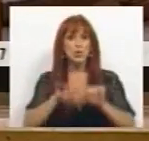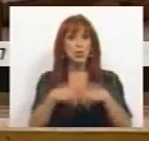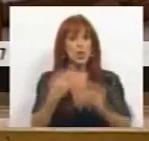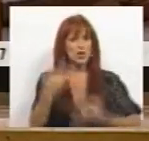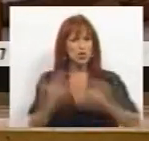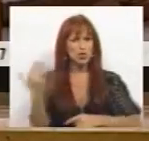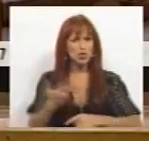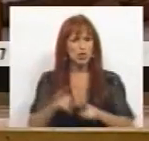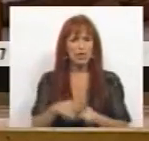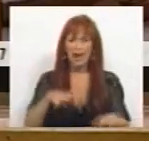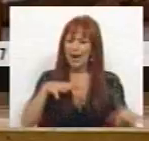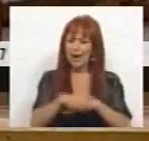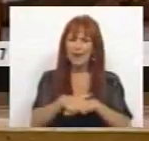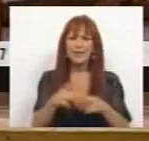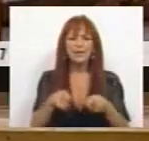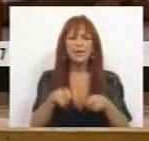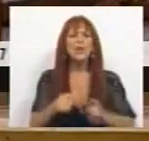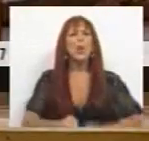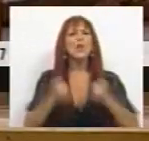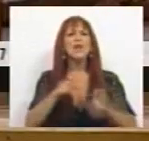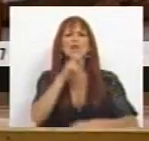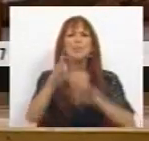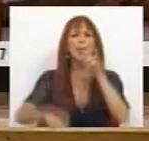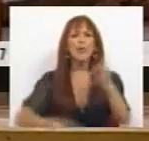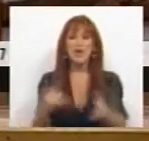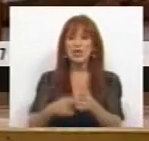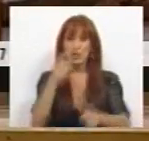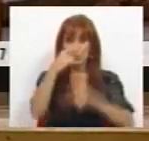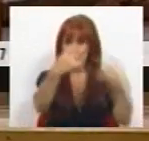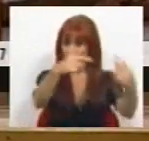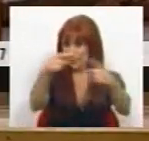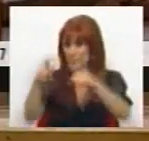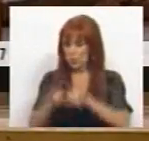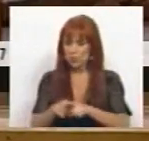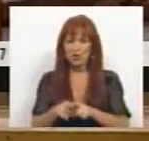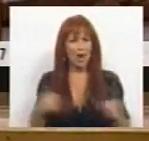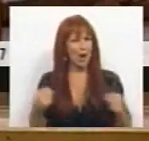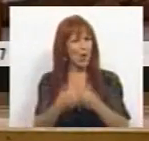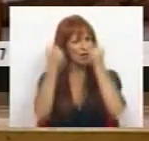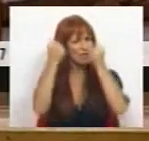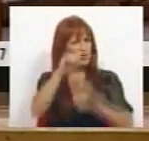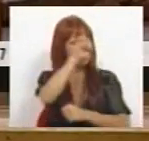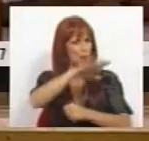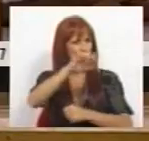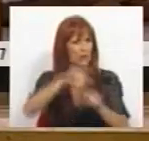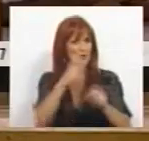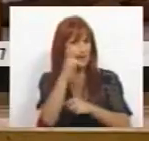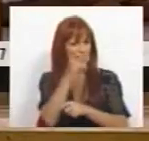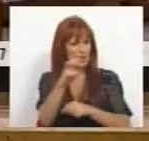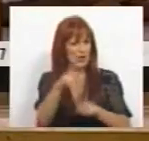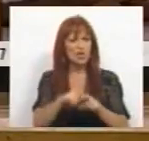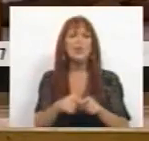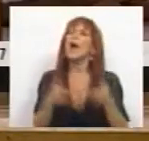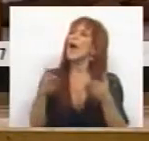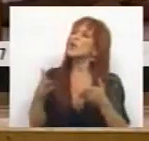socialmente justos. Uma rede que seja capaz de dar resposta às necessidades das populações, aos desafios ambientais e energéticos,